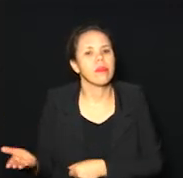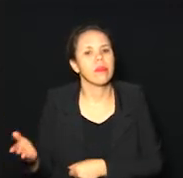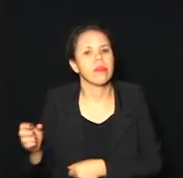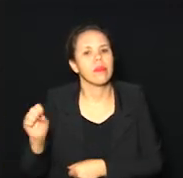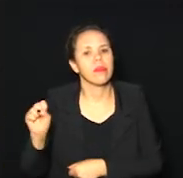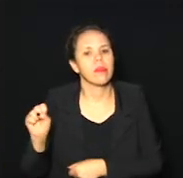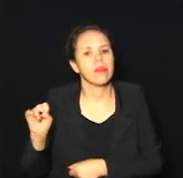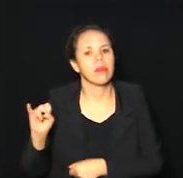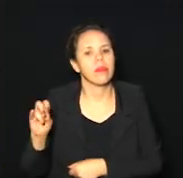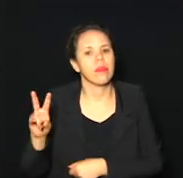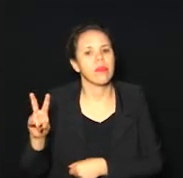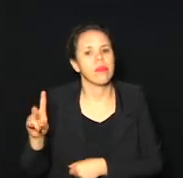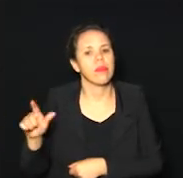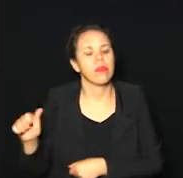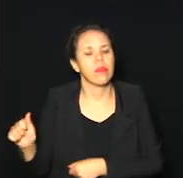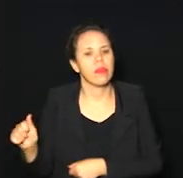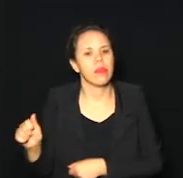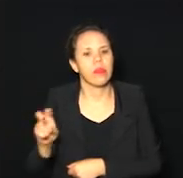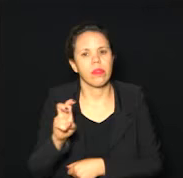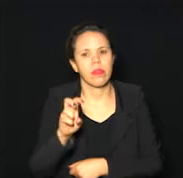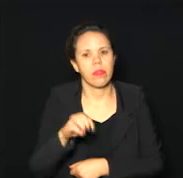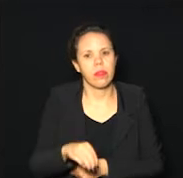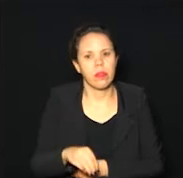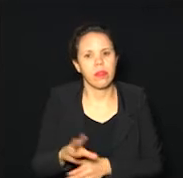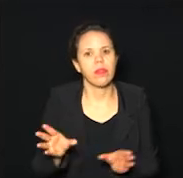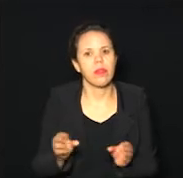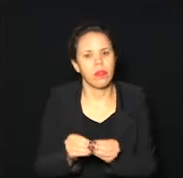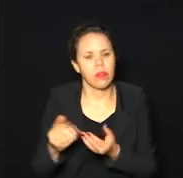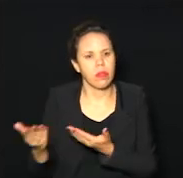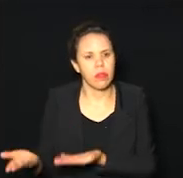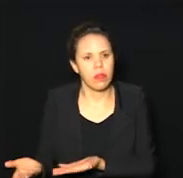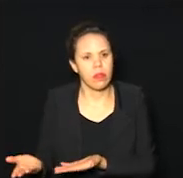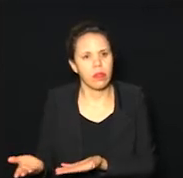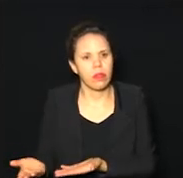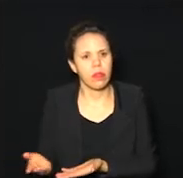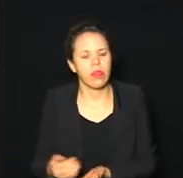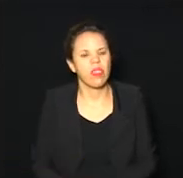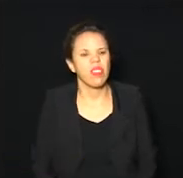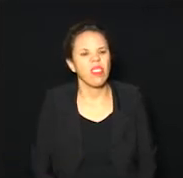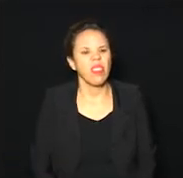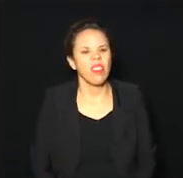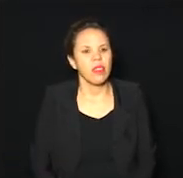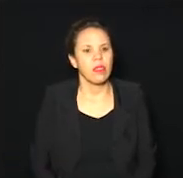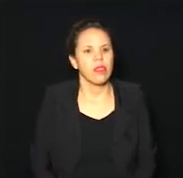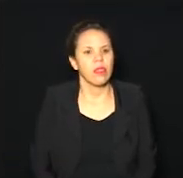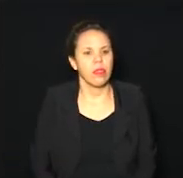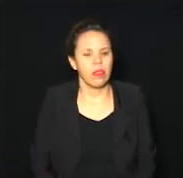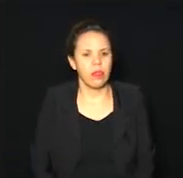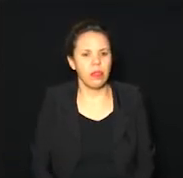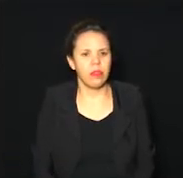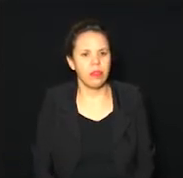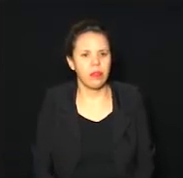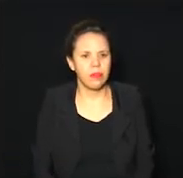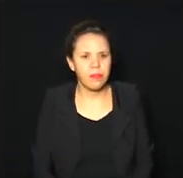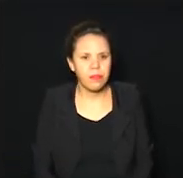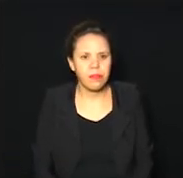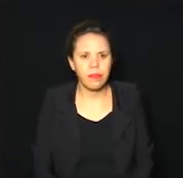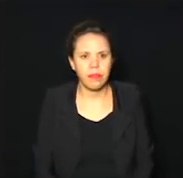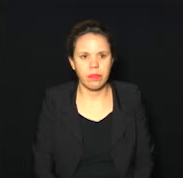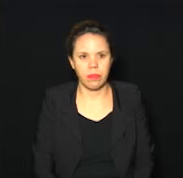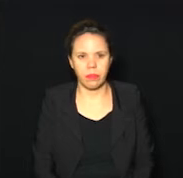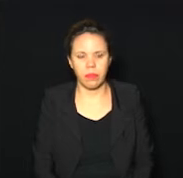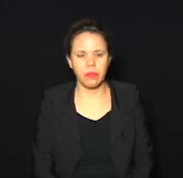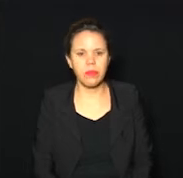Silvia, né? 5 minutos para concluir, e aí a gente vai...